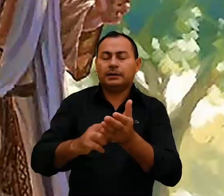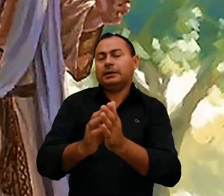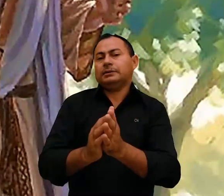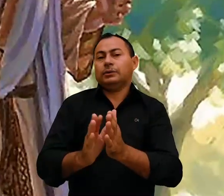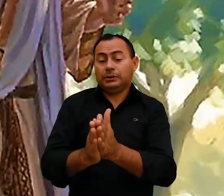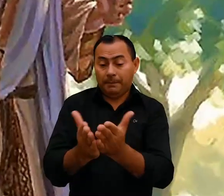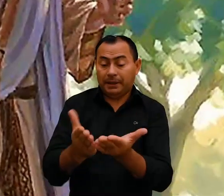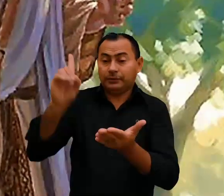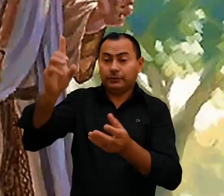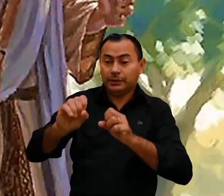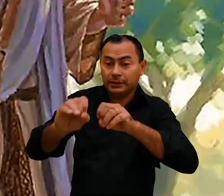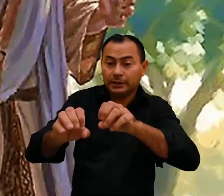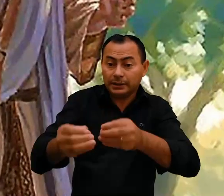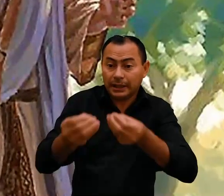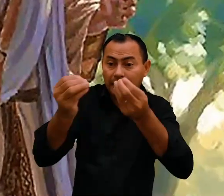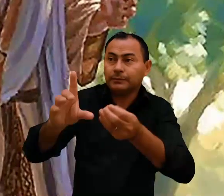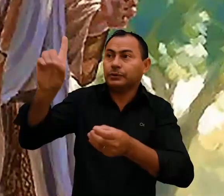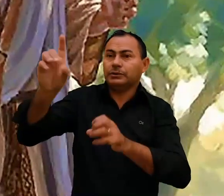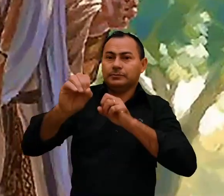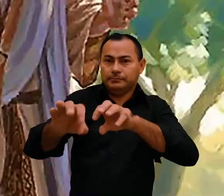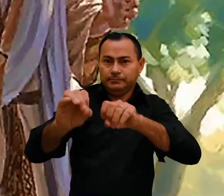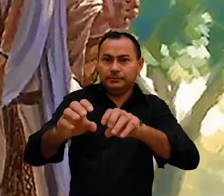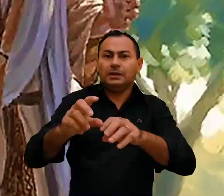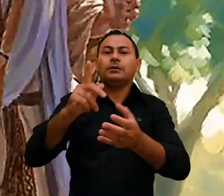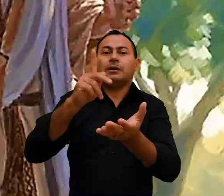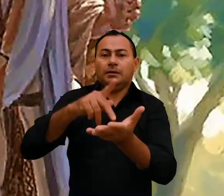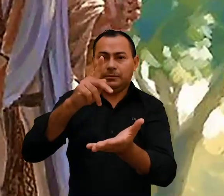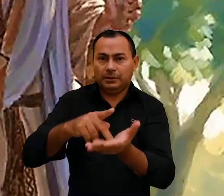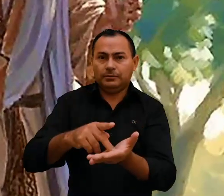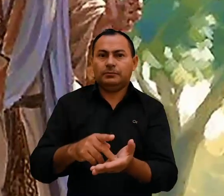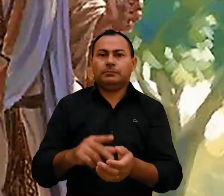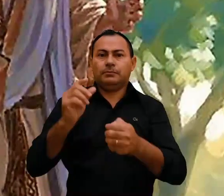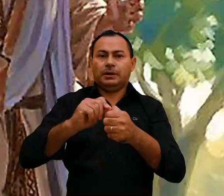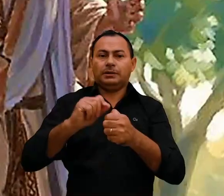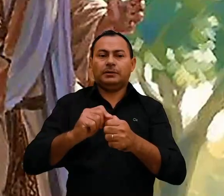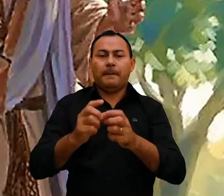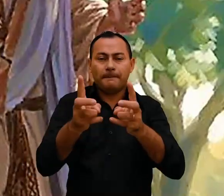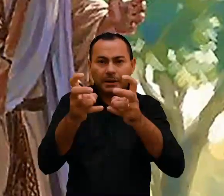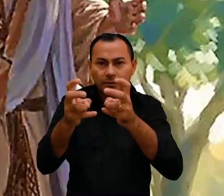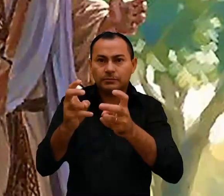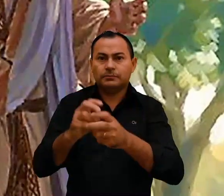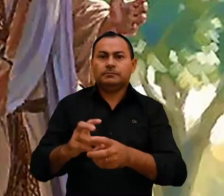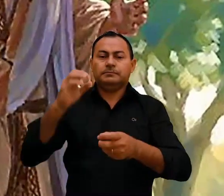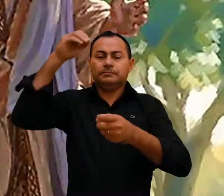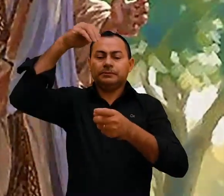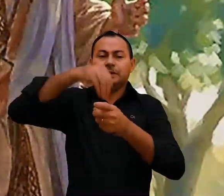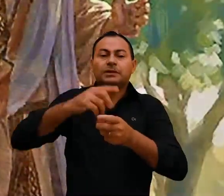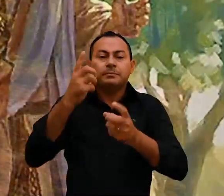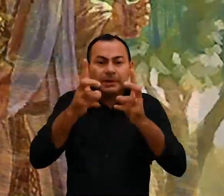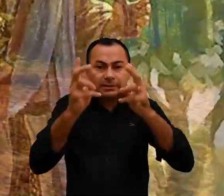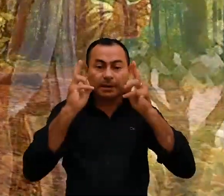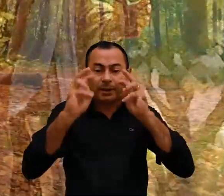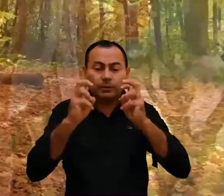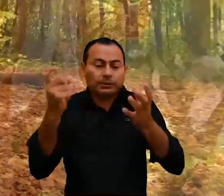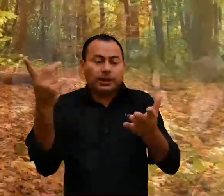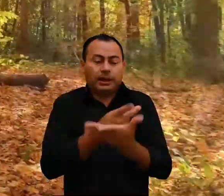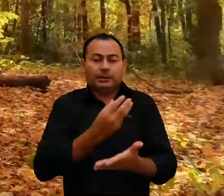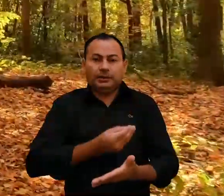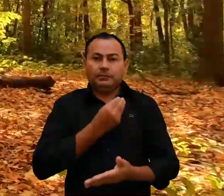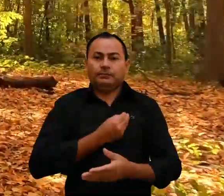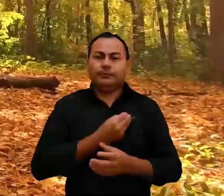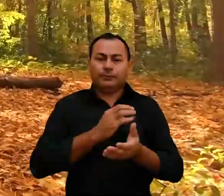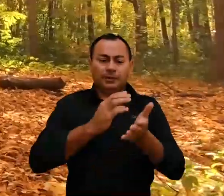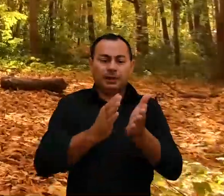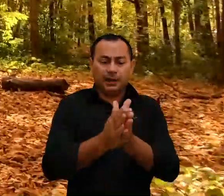escritura foi dada por Deus serve para nos ensinar o que é verdade e nos fazer perceber o que está errado em nossa vida